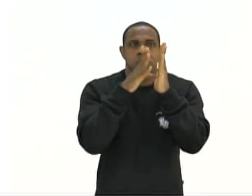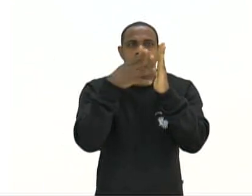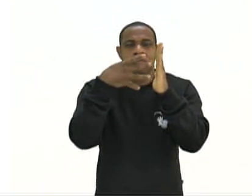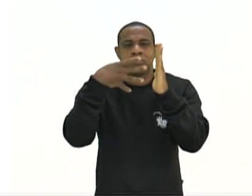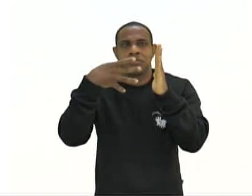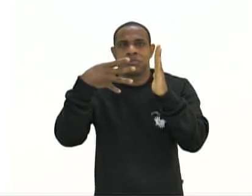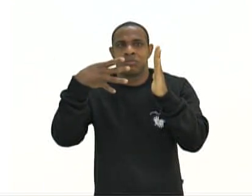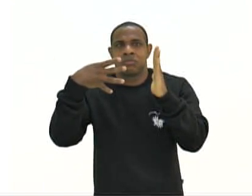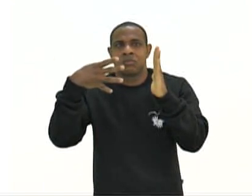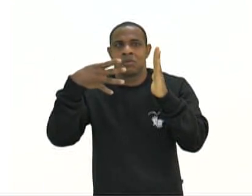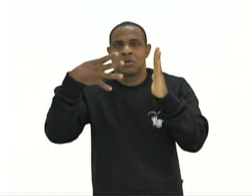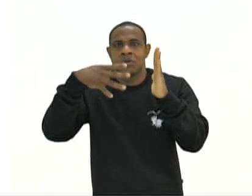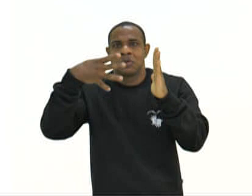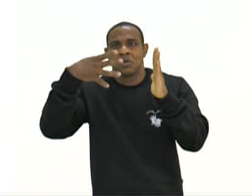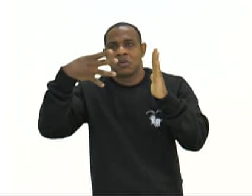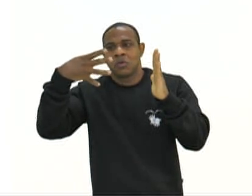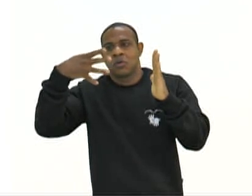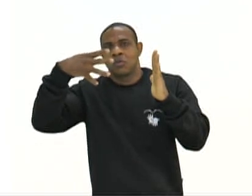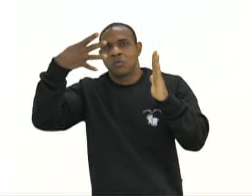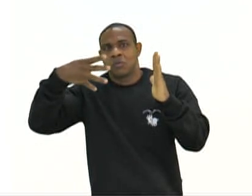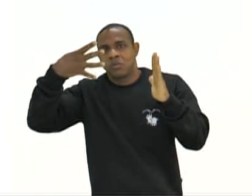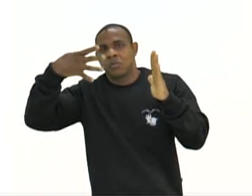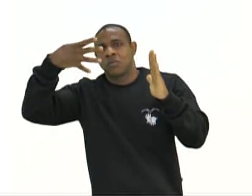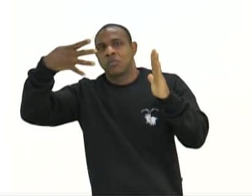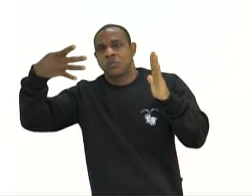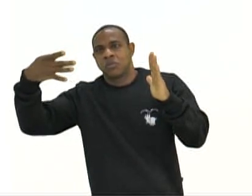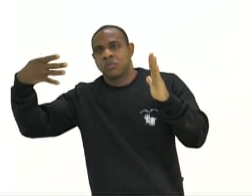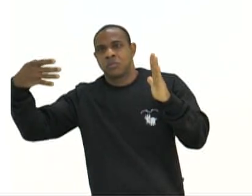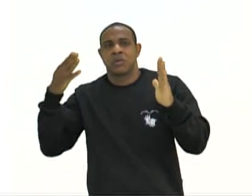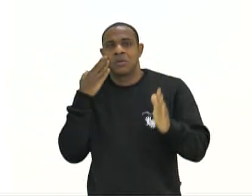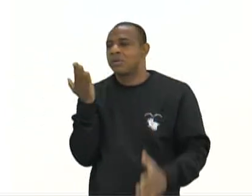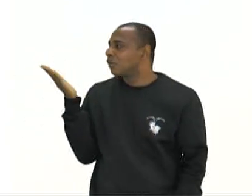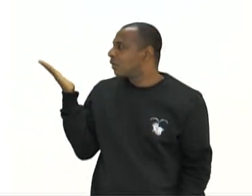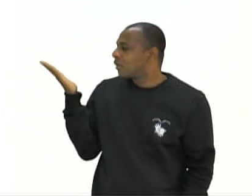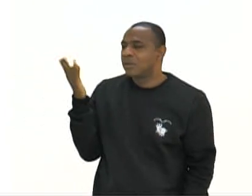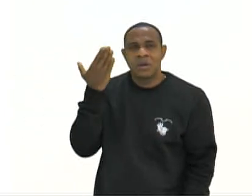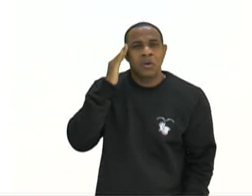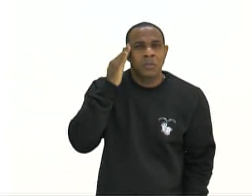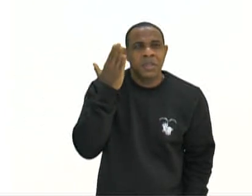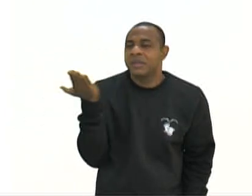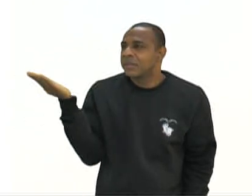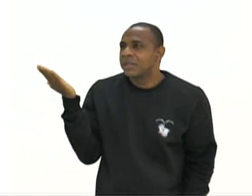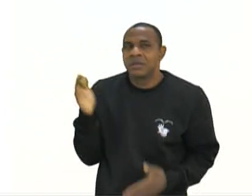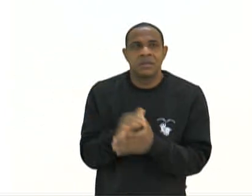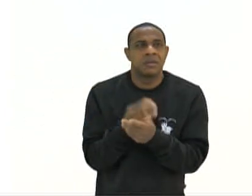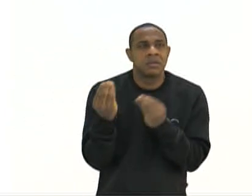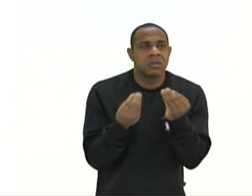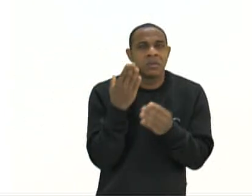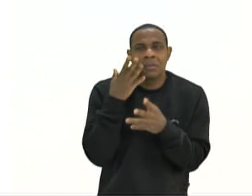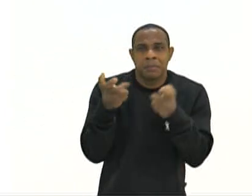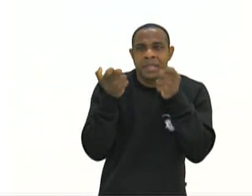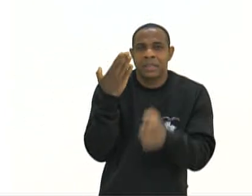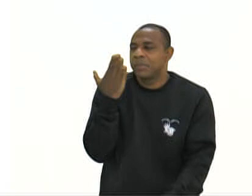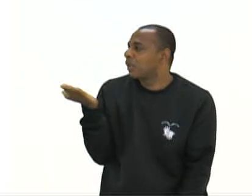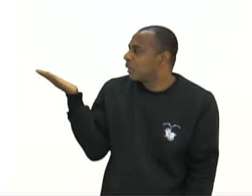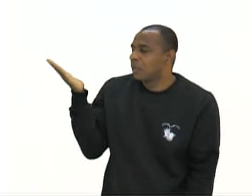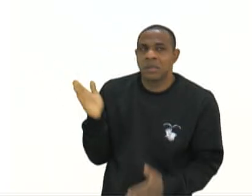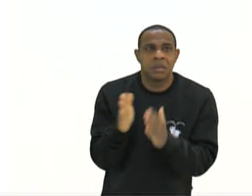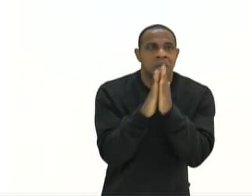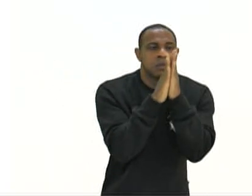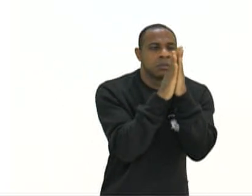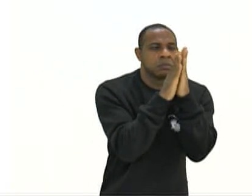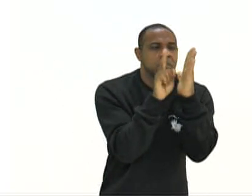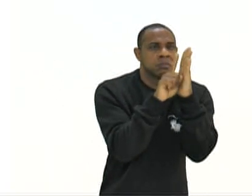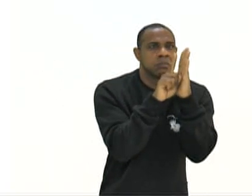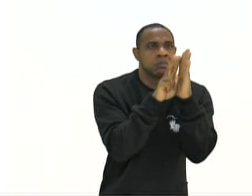aula, mas é sempre importante que você consiga verificar e compreender o fenômeno. Percebam aqui, ó, vou avançar